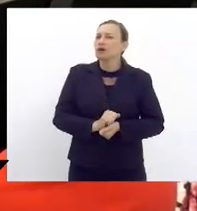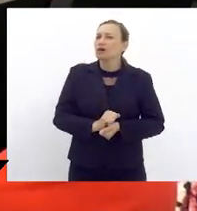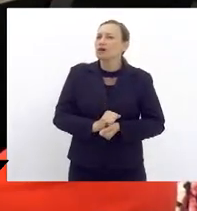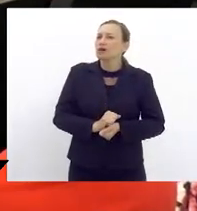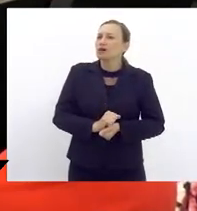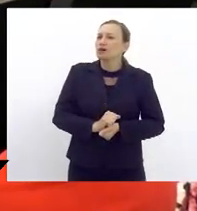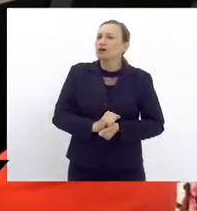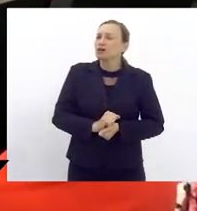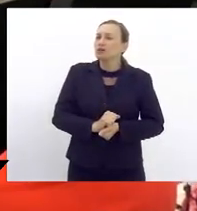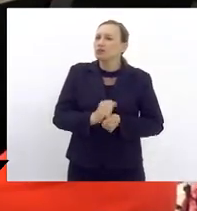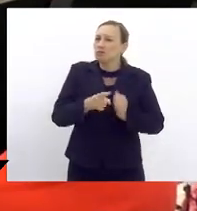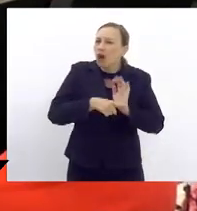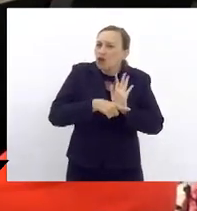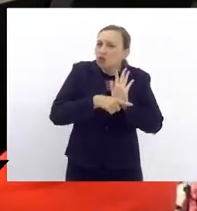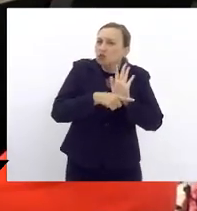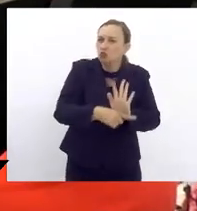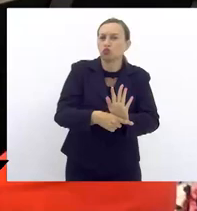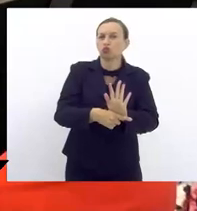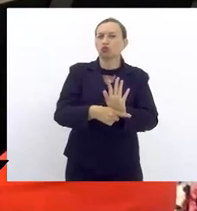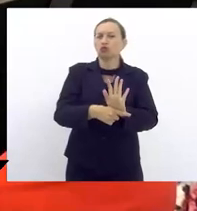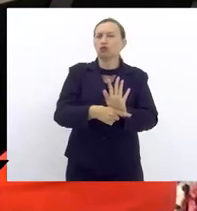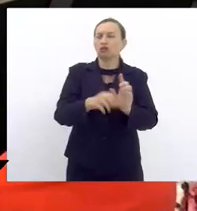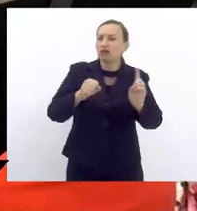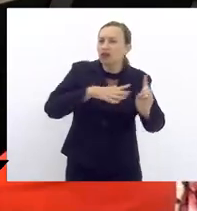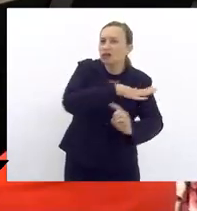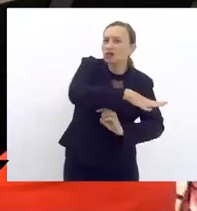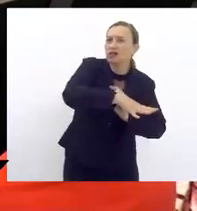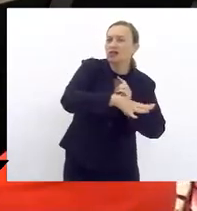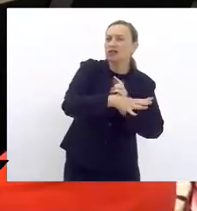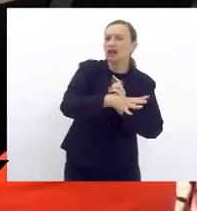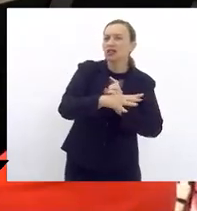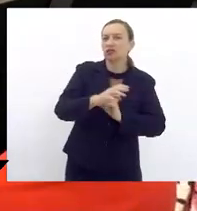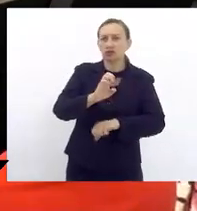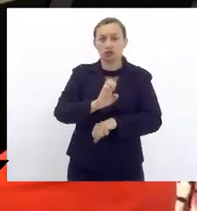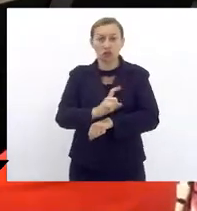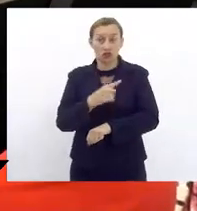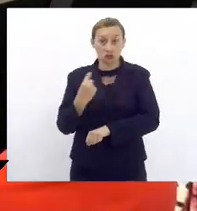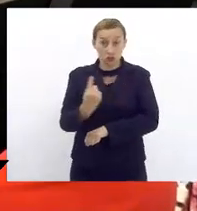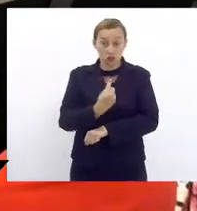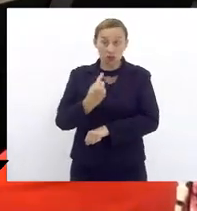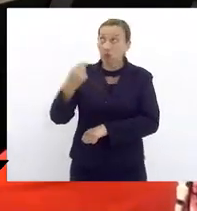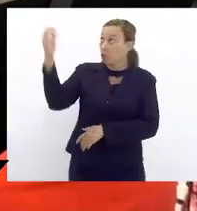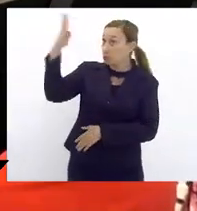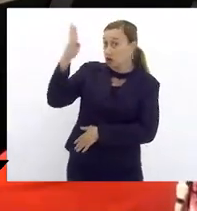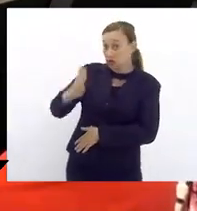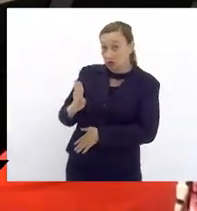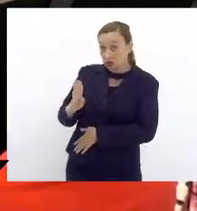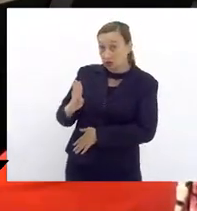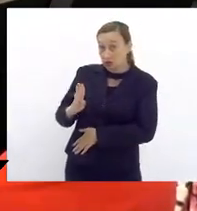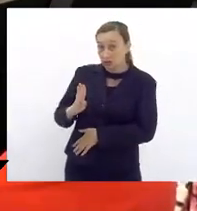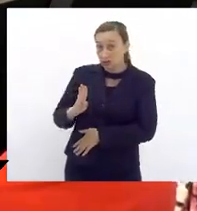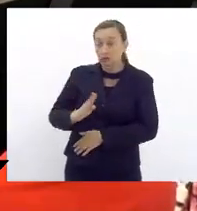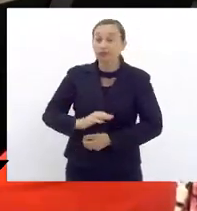trazer alguma contribuição a sociedade do nosso Estado ao Brasil